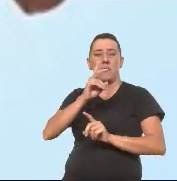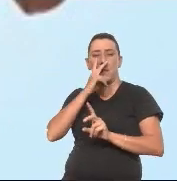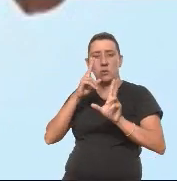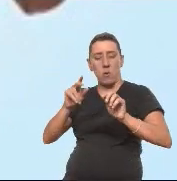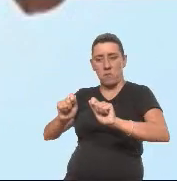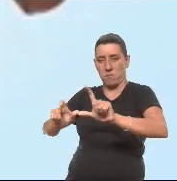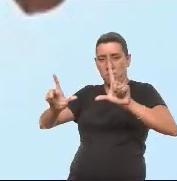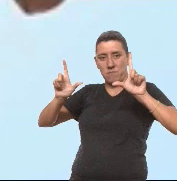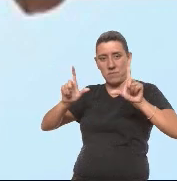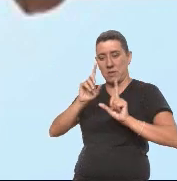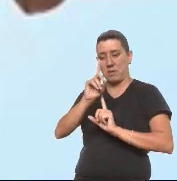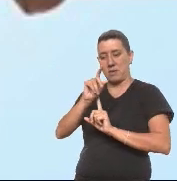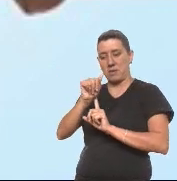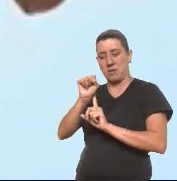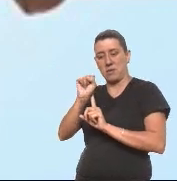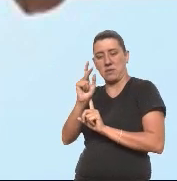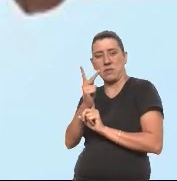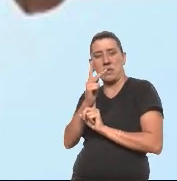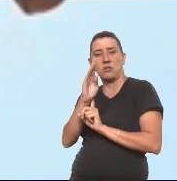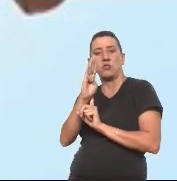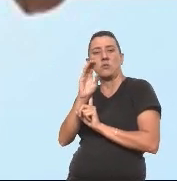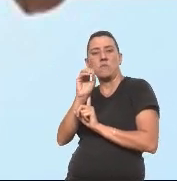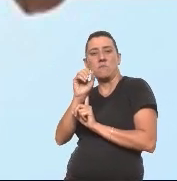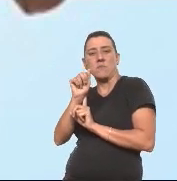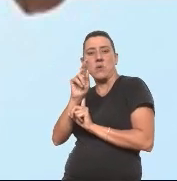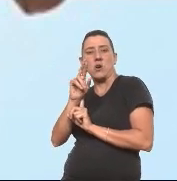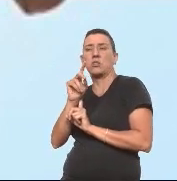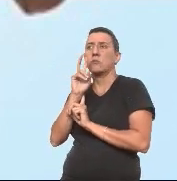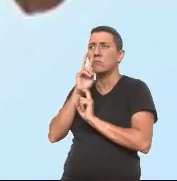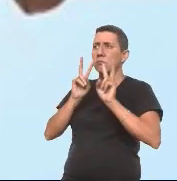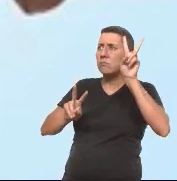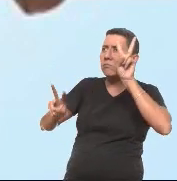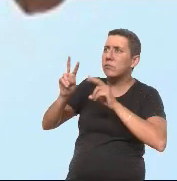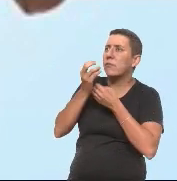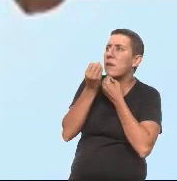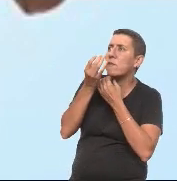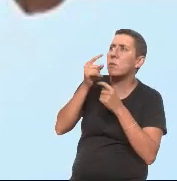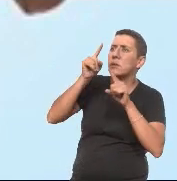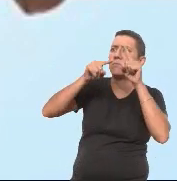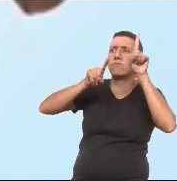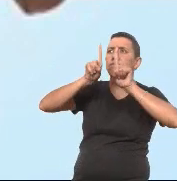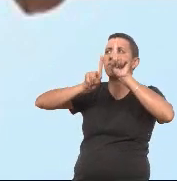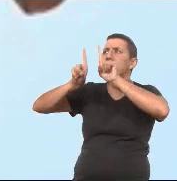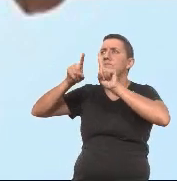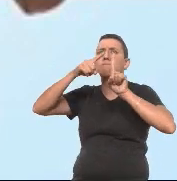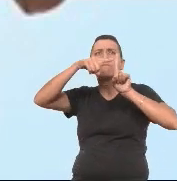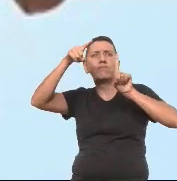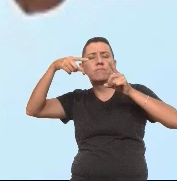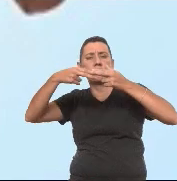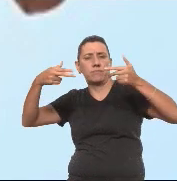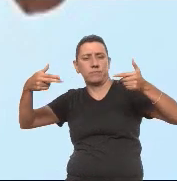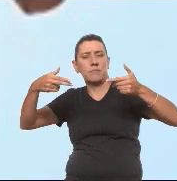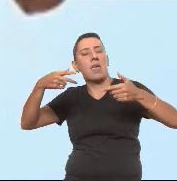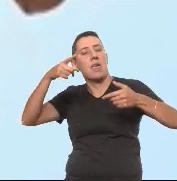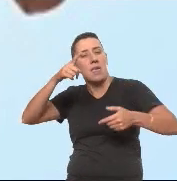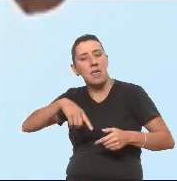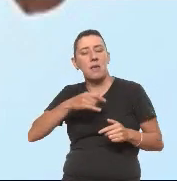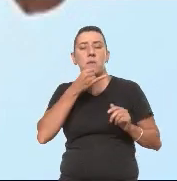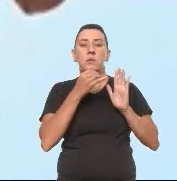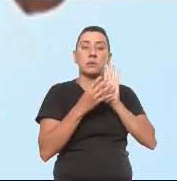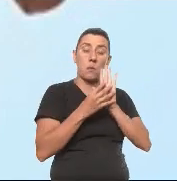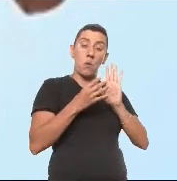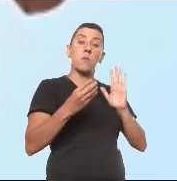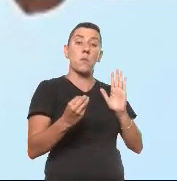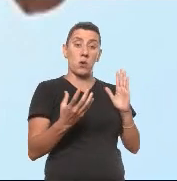as informações num único lugar então esse é o modelo que a gente busca ou seja tem que ter conectividade nos mais